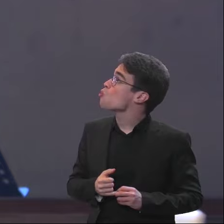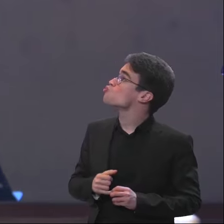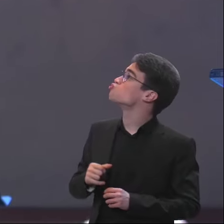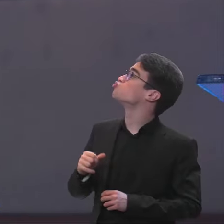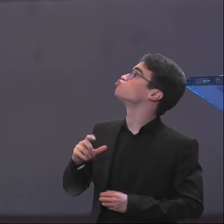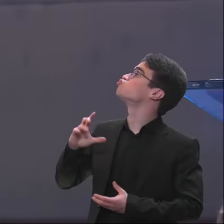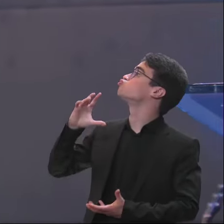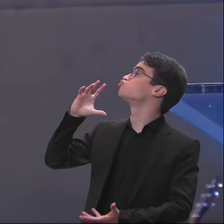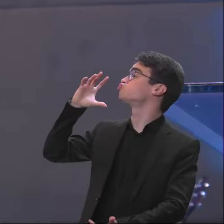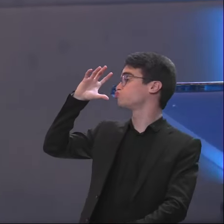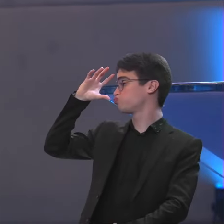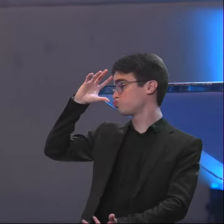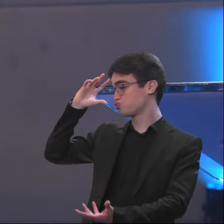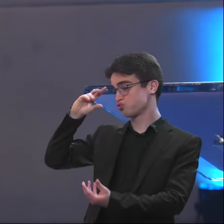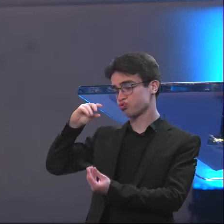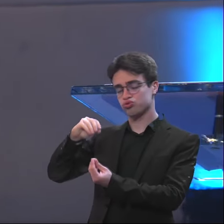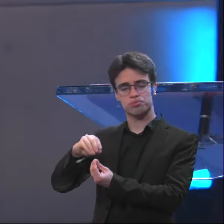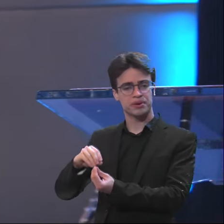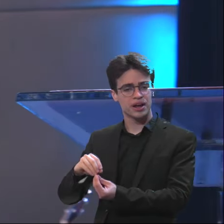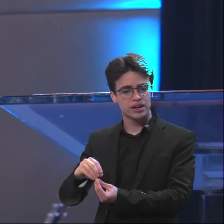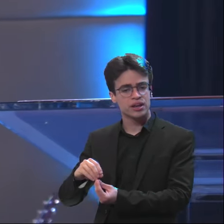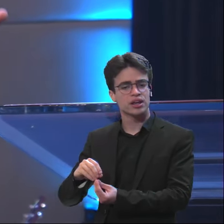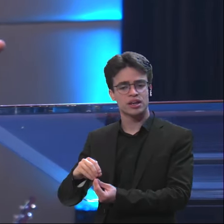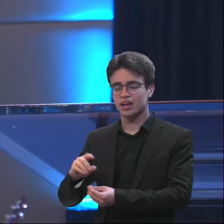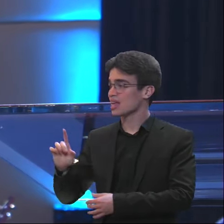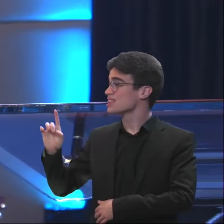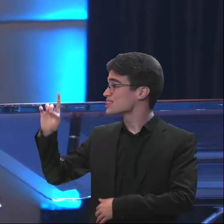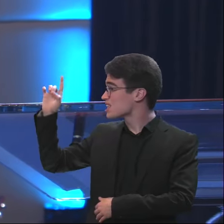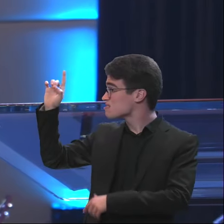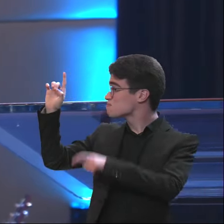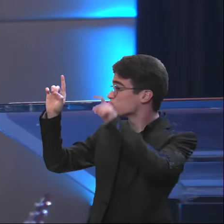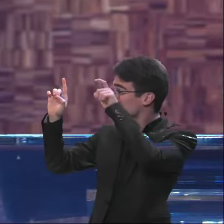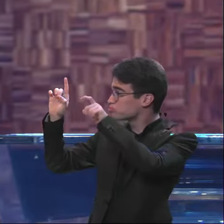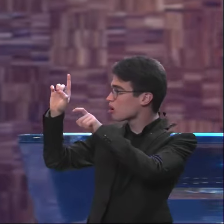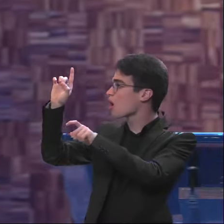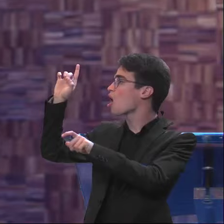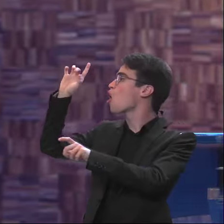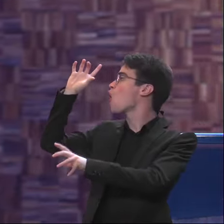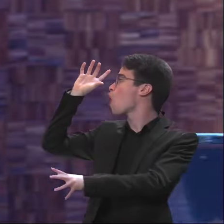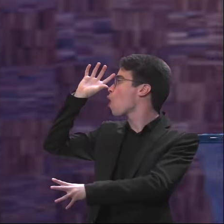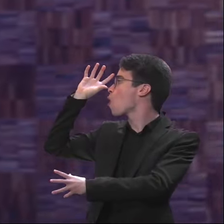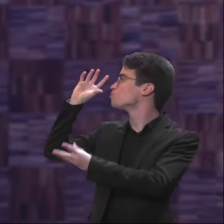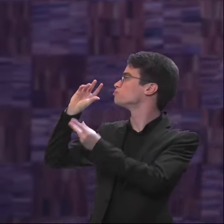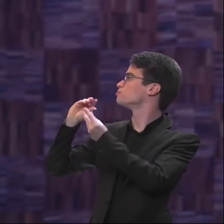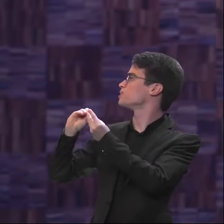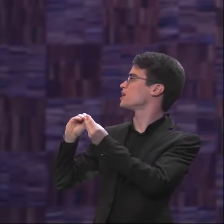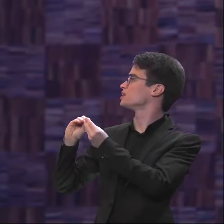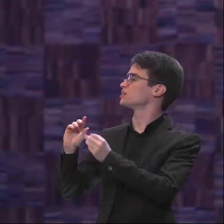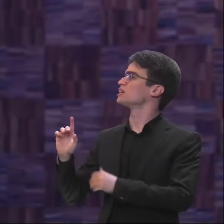de entender. Ele entende quem Deus é. Ele entende como Deus trabalha.